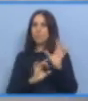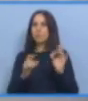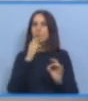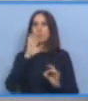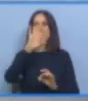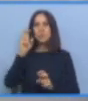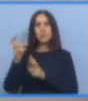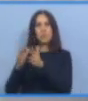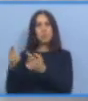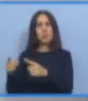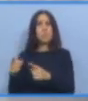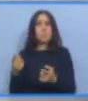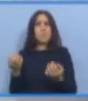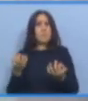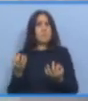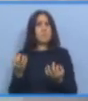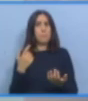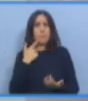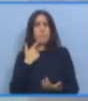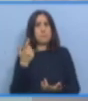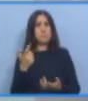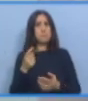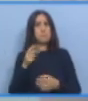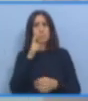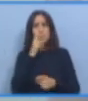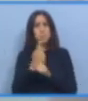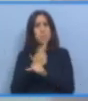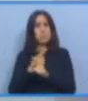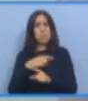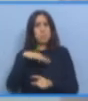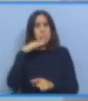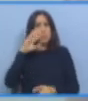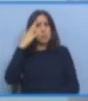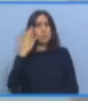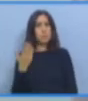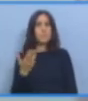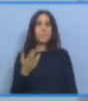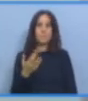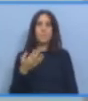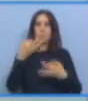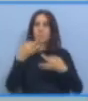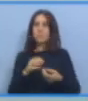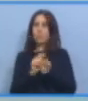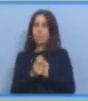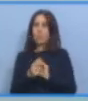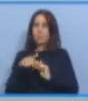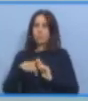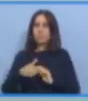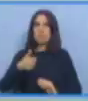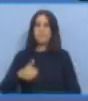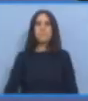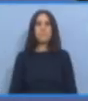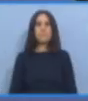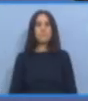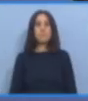países industrializados, porque são precisamente aqueles que mais poluem e é preciso mudar, sobretudo, estes comportamentos aqui. Quer